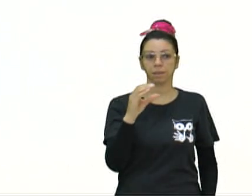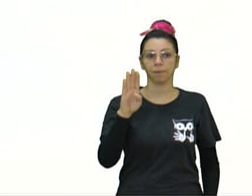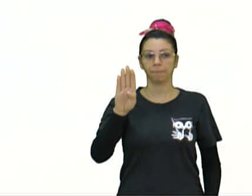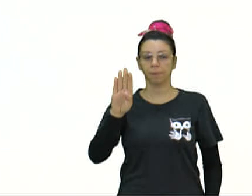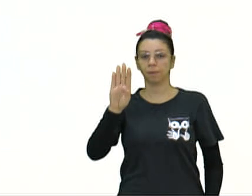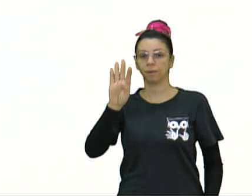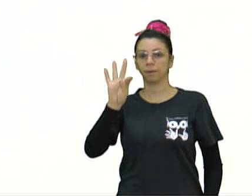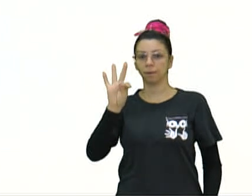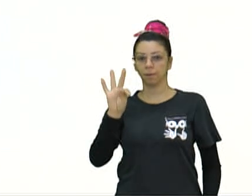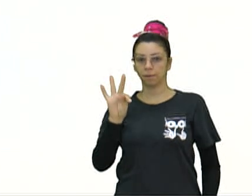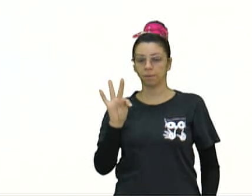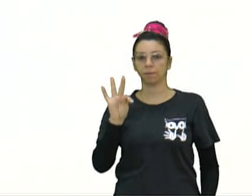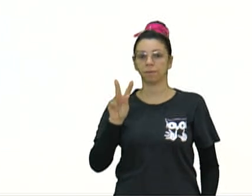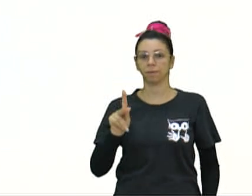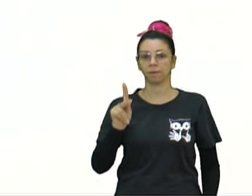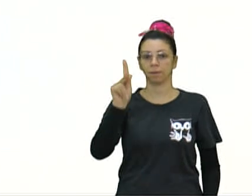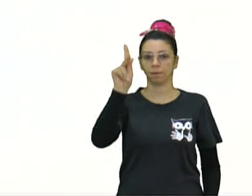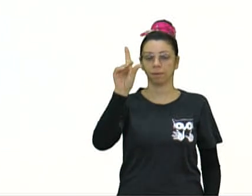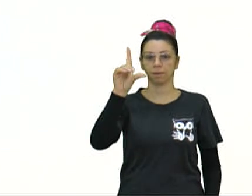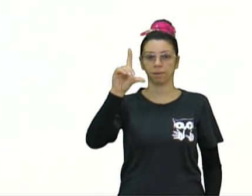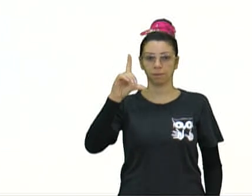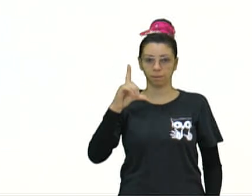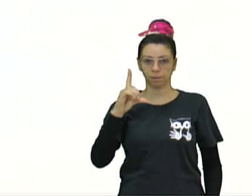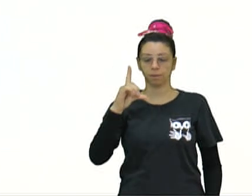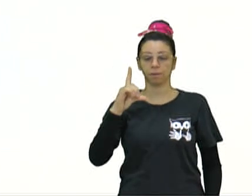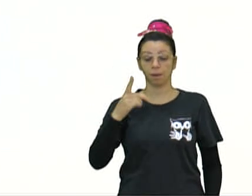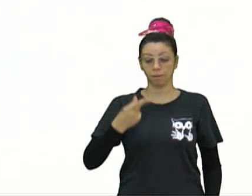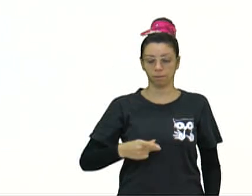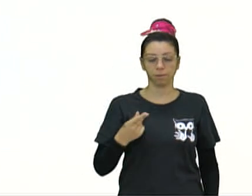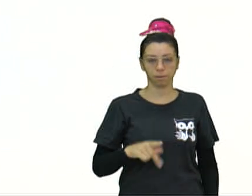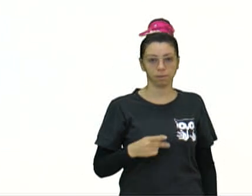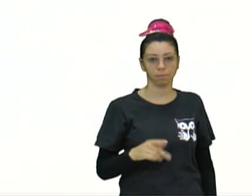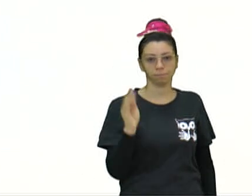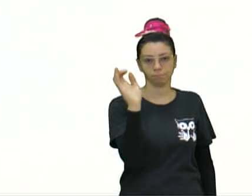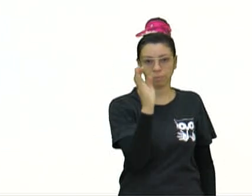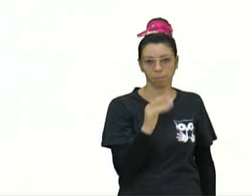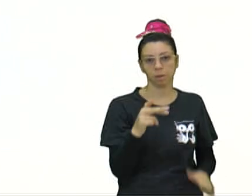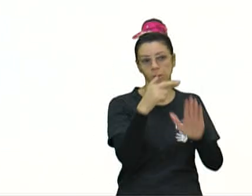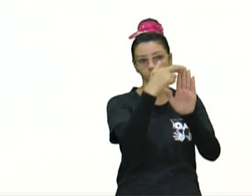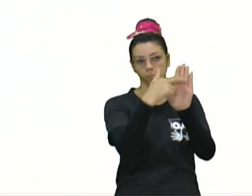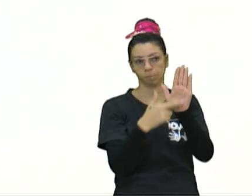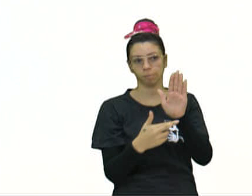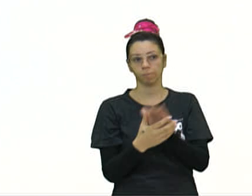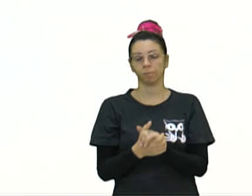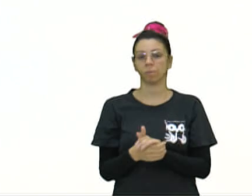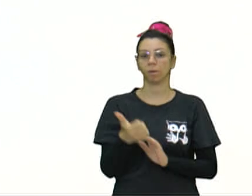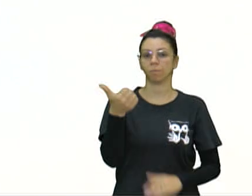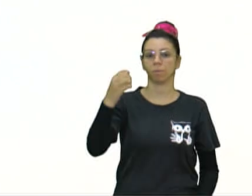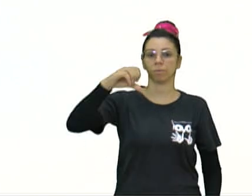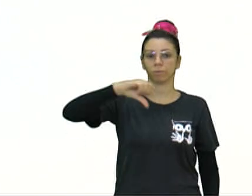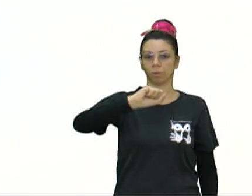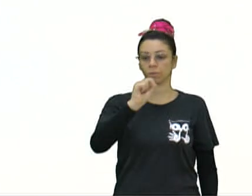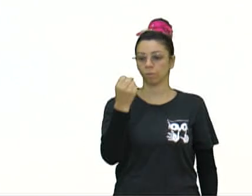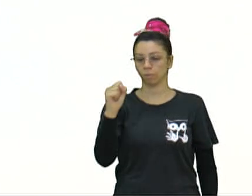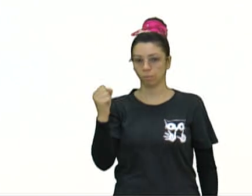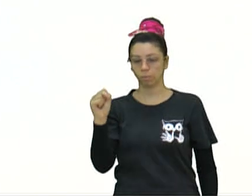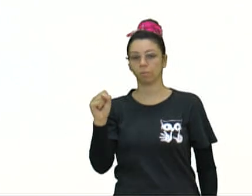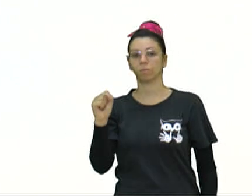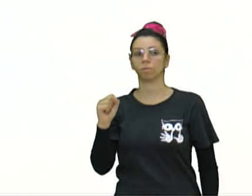CBTKD, que é a confederação que regulamenta o Taekwondo no Brasil. E em 1988 o Taekwondo